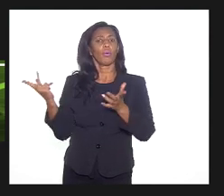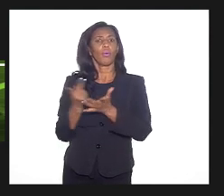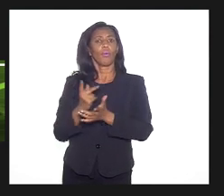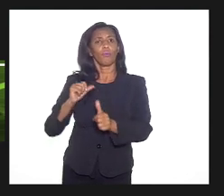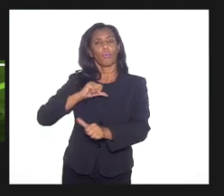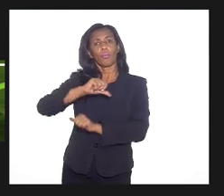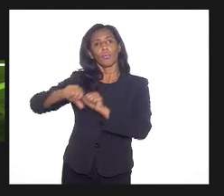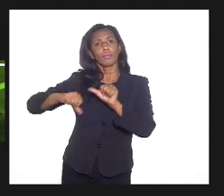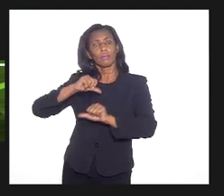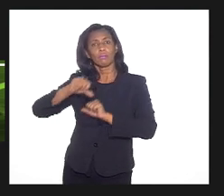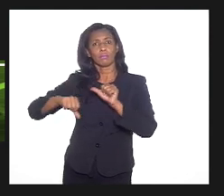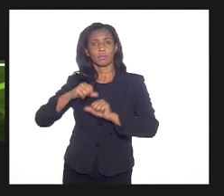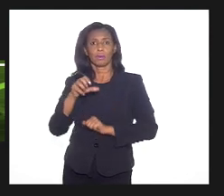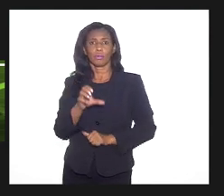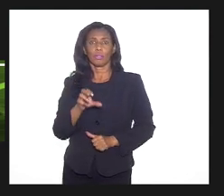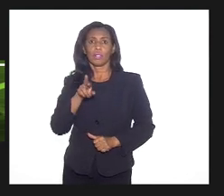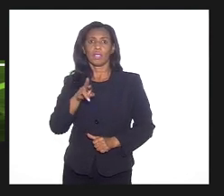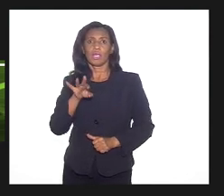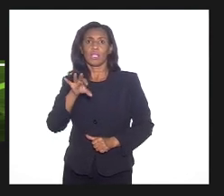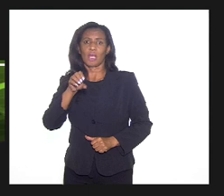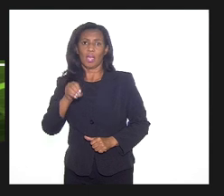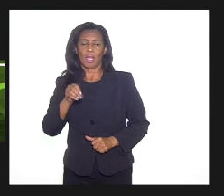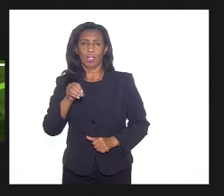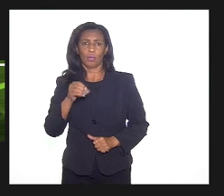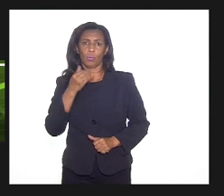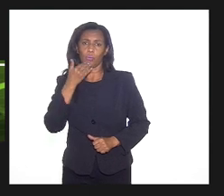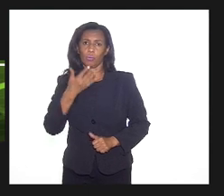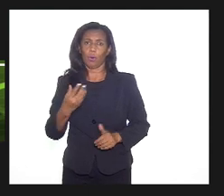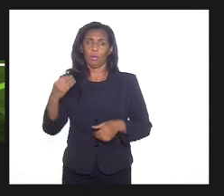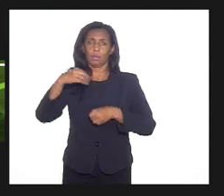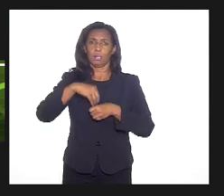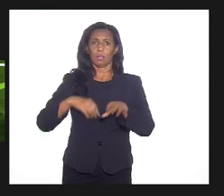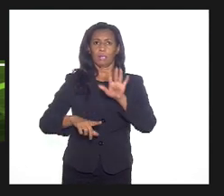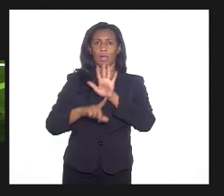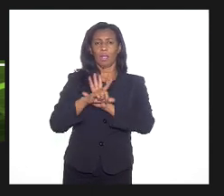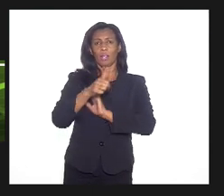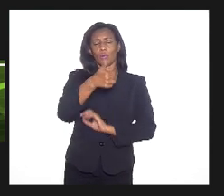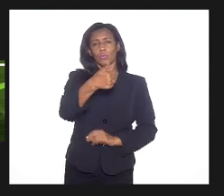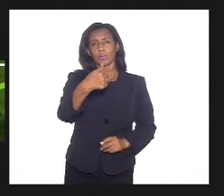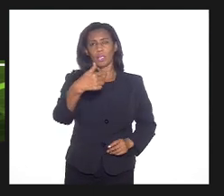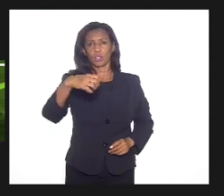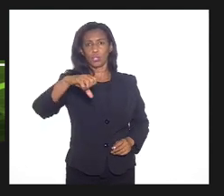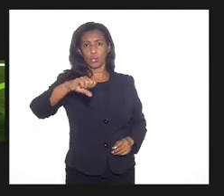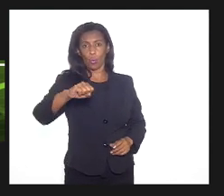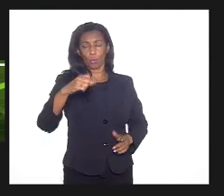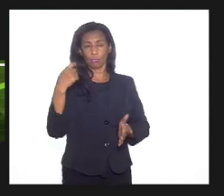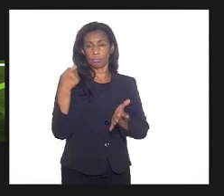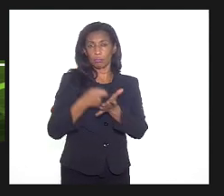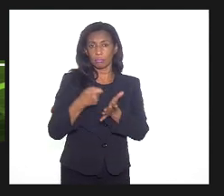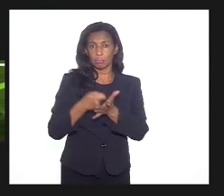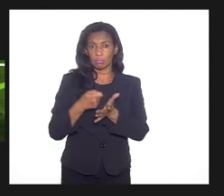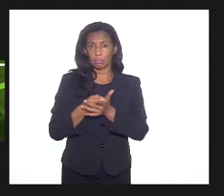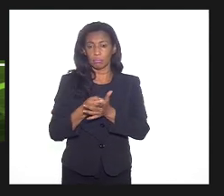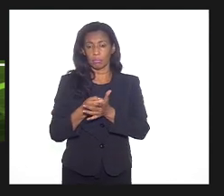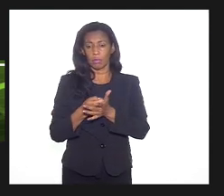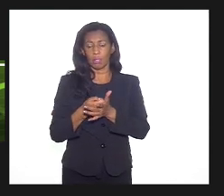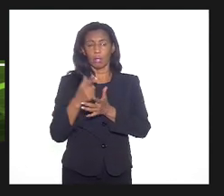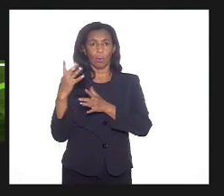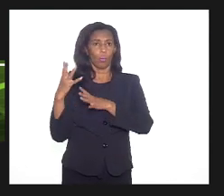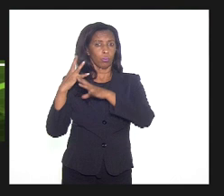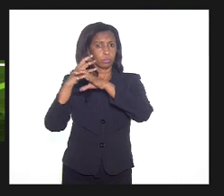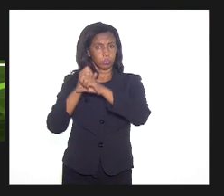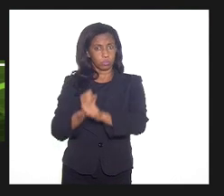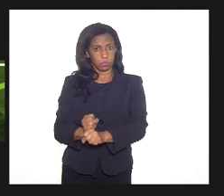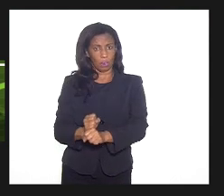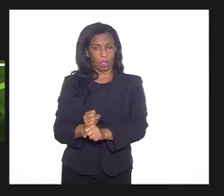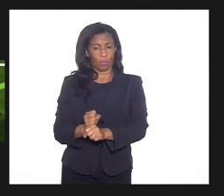do critério estabelecido na Lei Complementar 178, né? Determinando que no cálculo do limite de